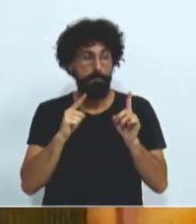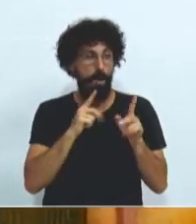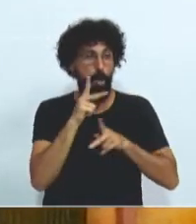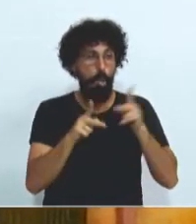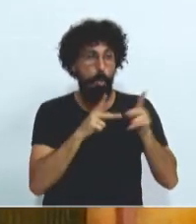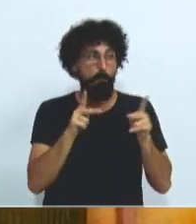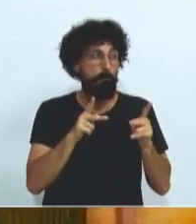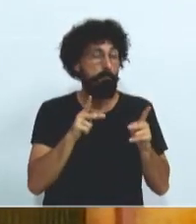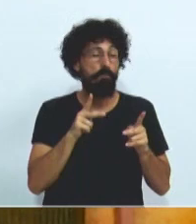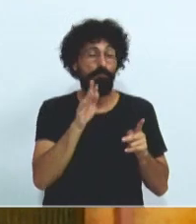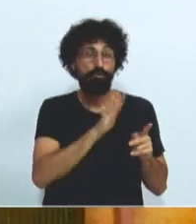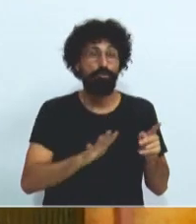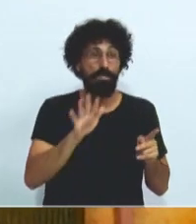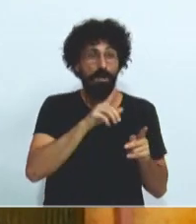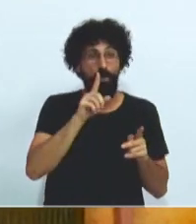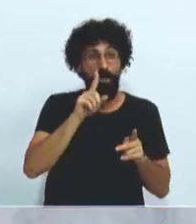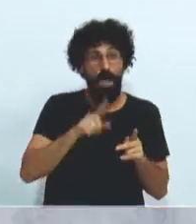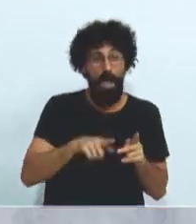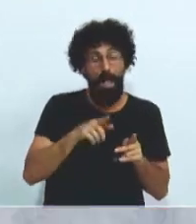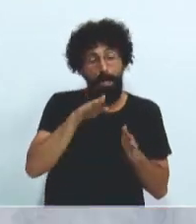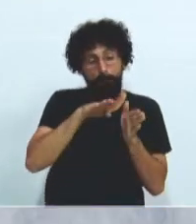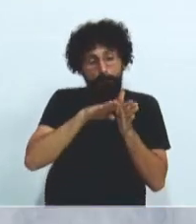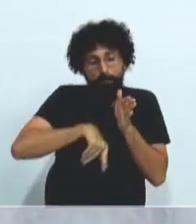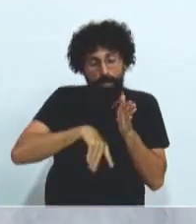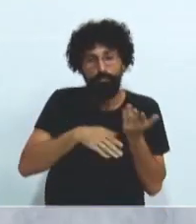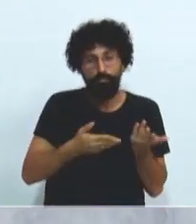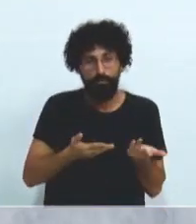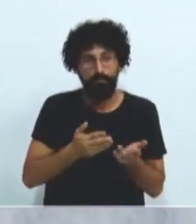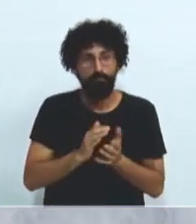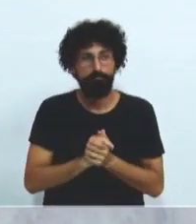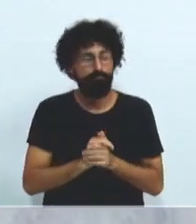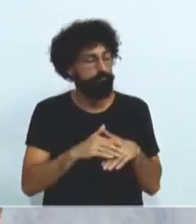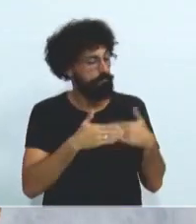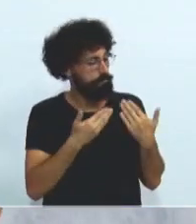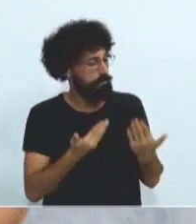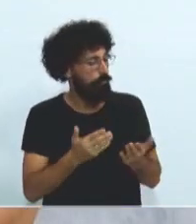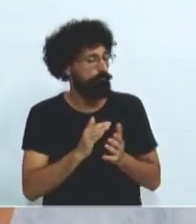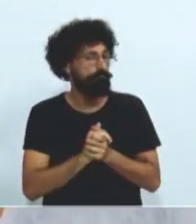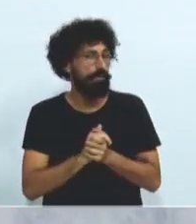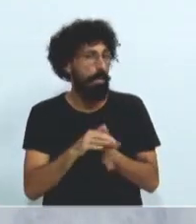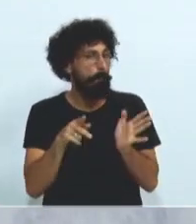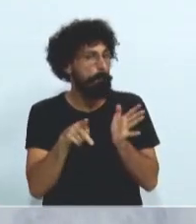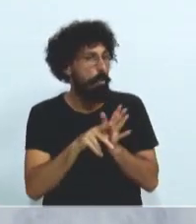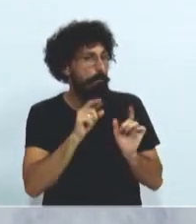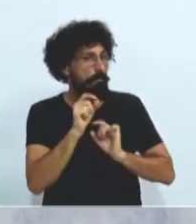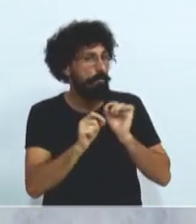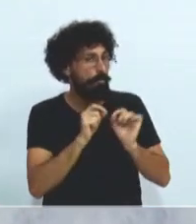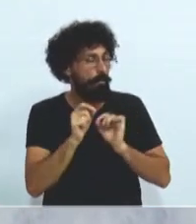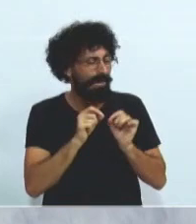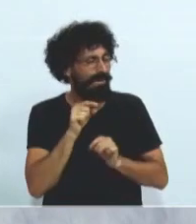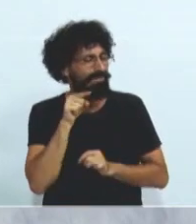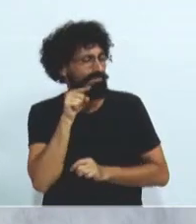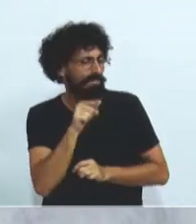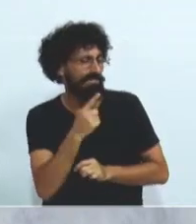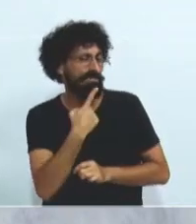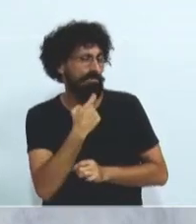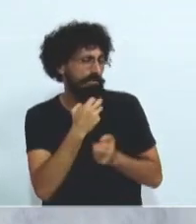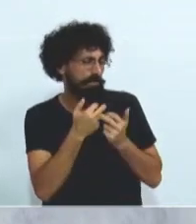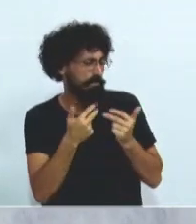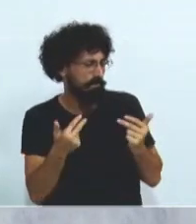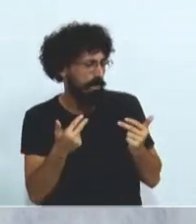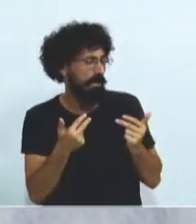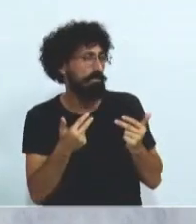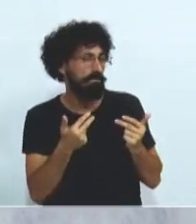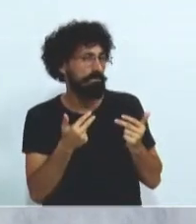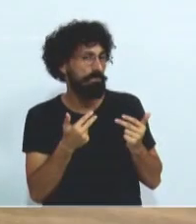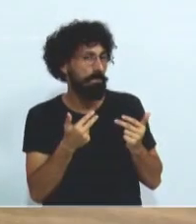é de aproximadamente 30%. Além de vencer todo esse obstáculo da compatibilidade, a pessoa precisa ter ali, tem